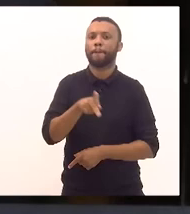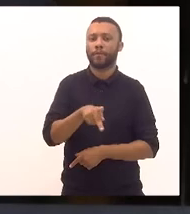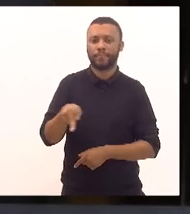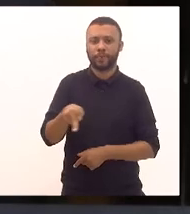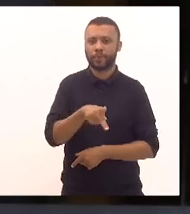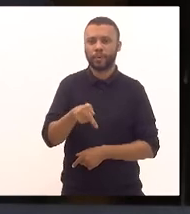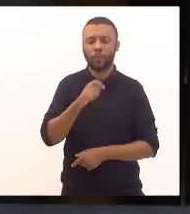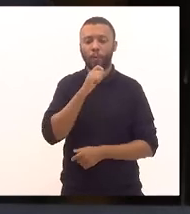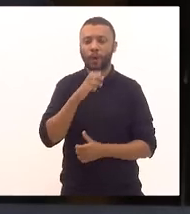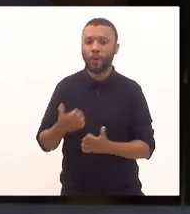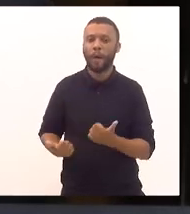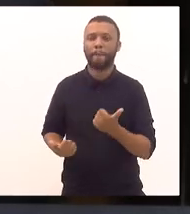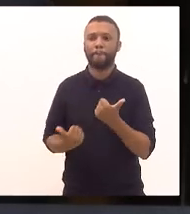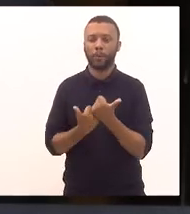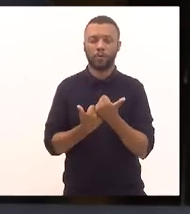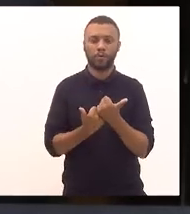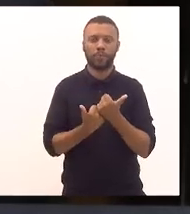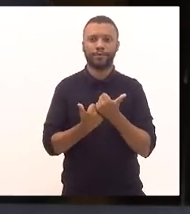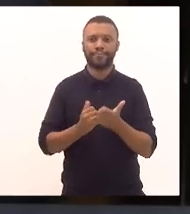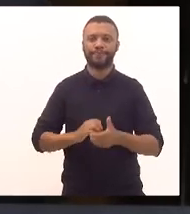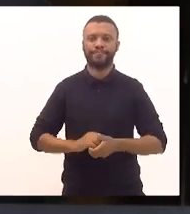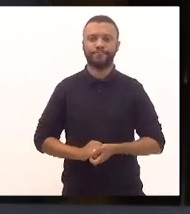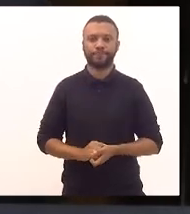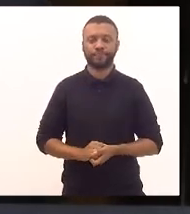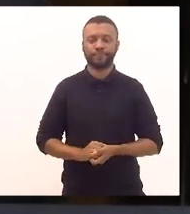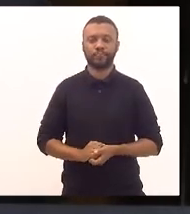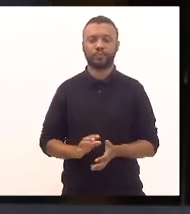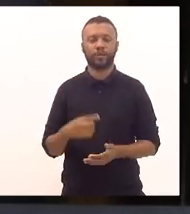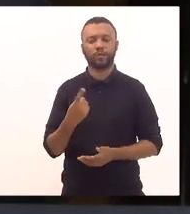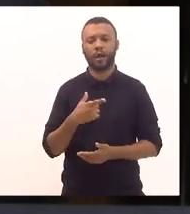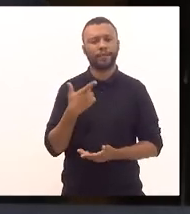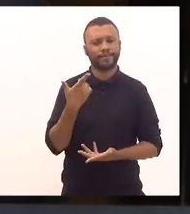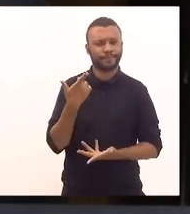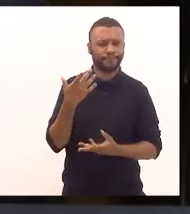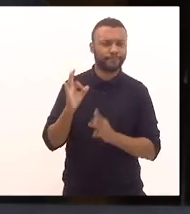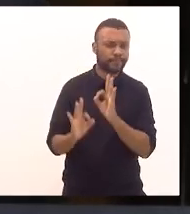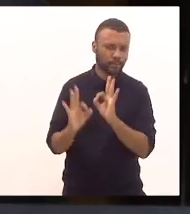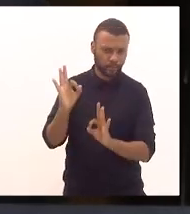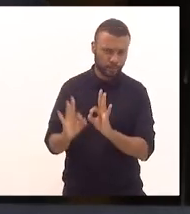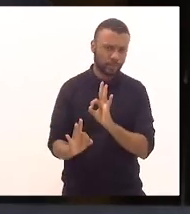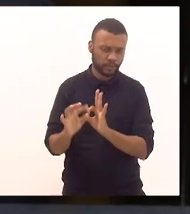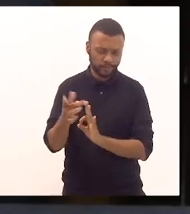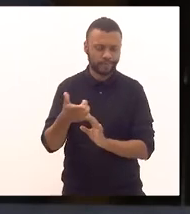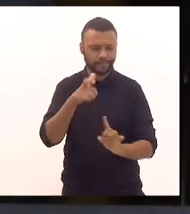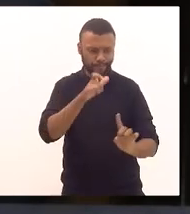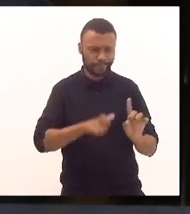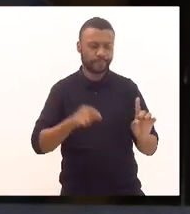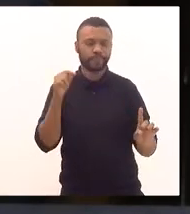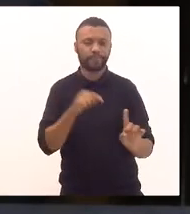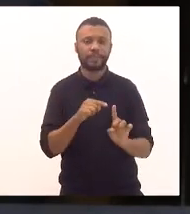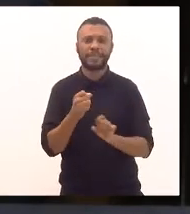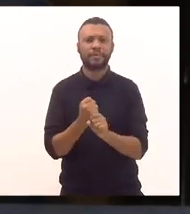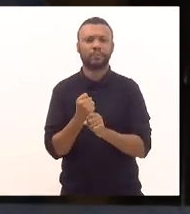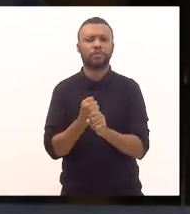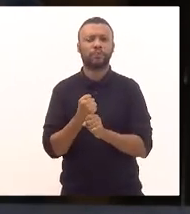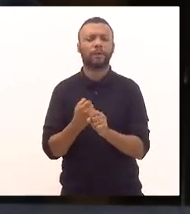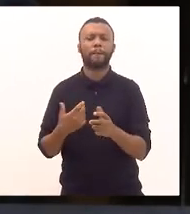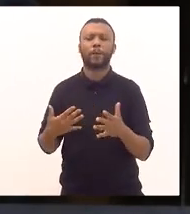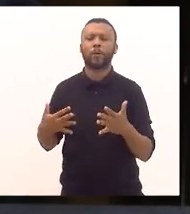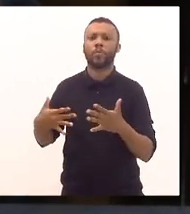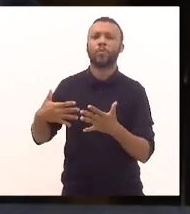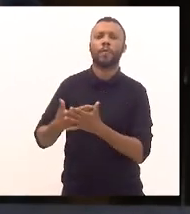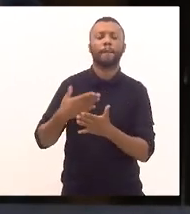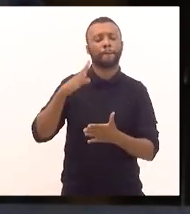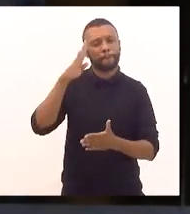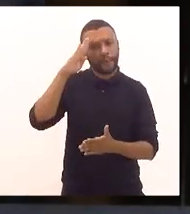e sem o apoio e a gente fez aqui Doutor Rodrigo nesses últimos anos e mais ainda